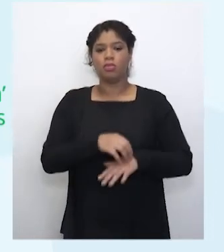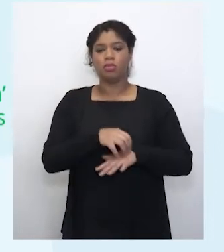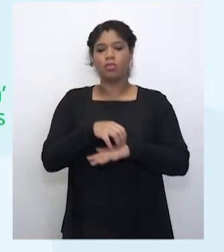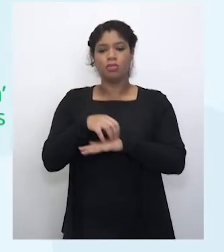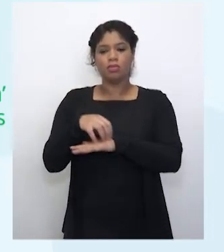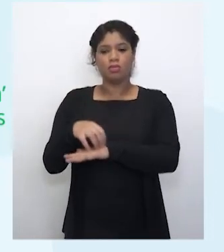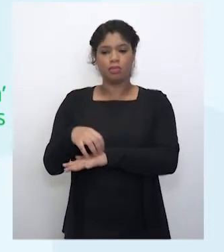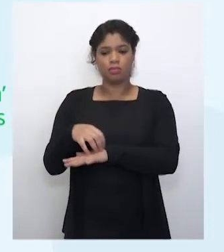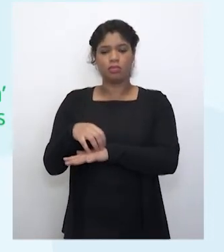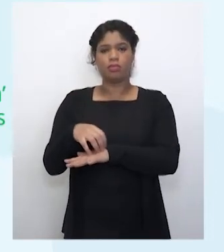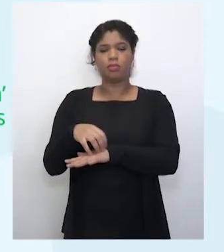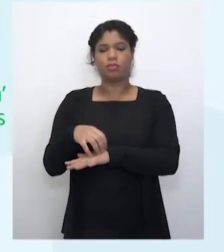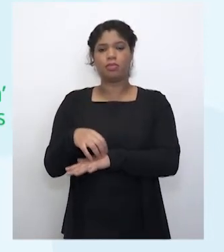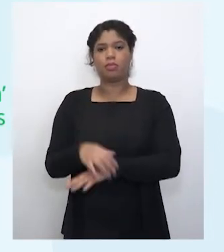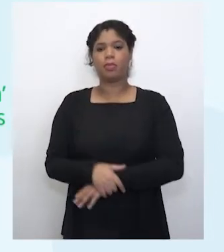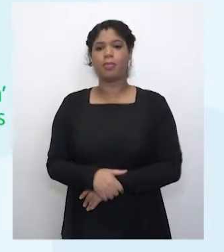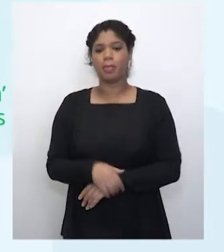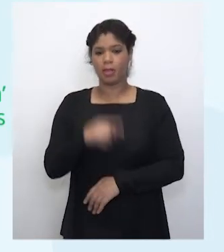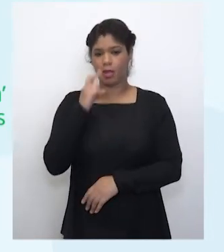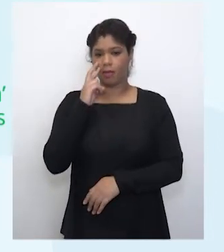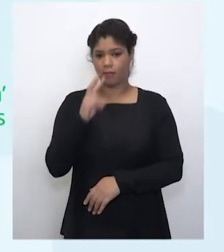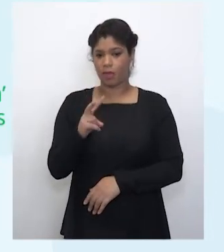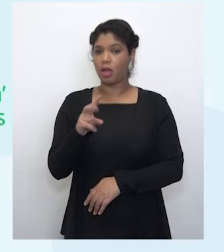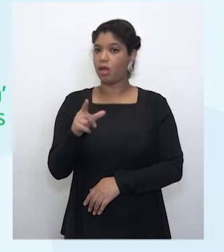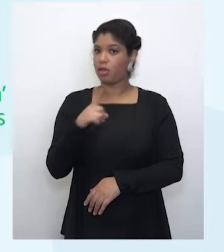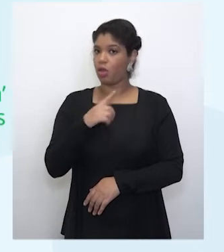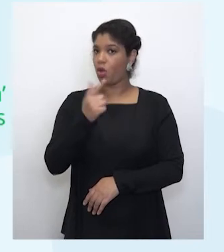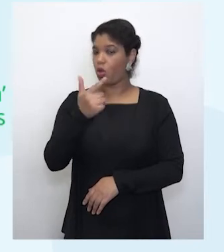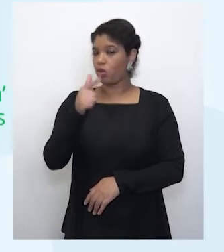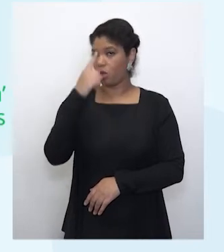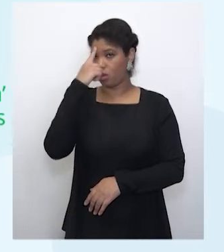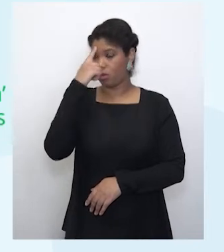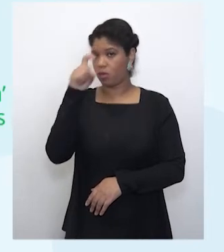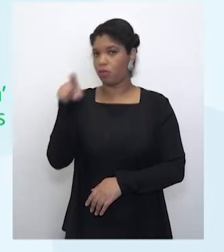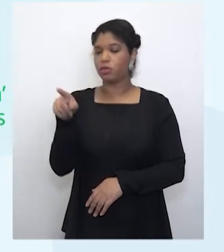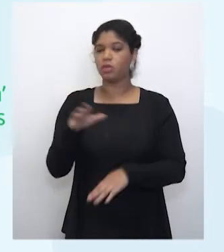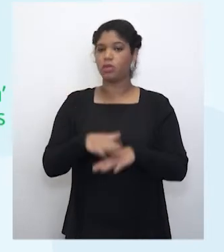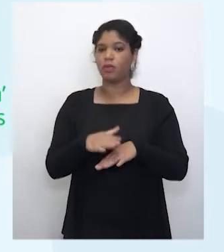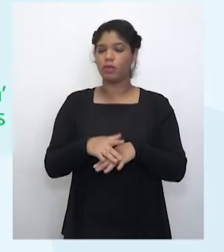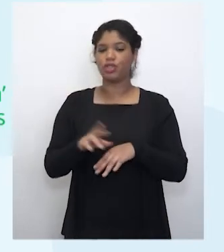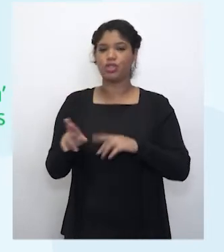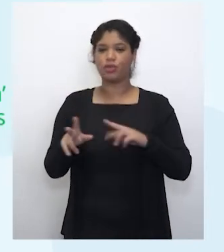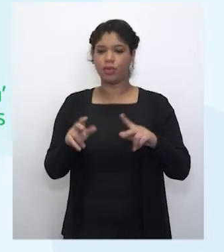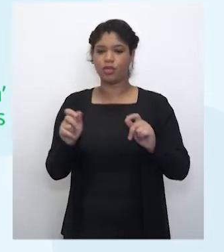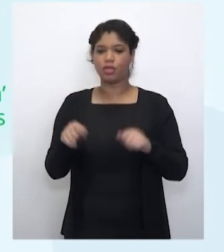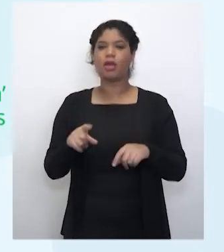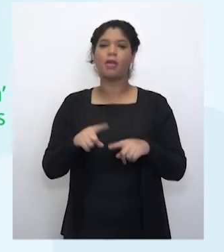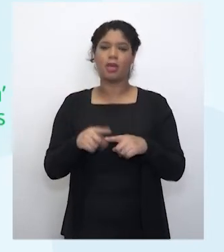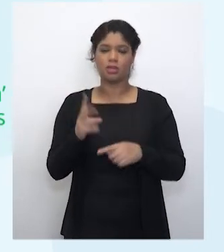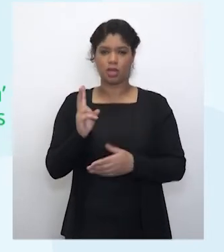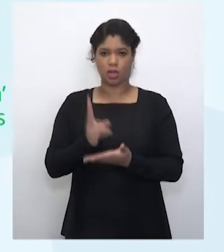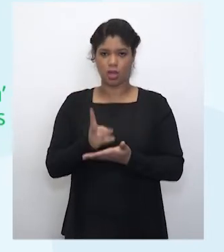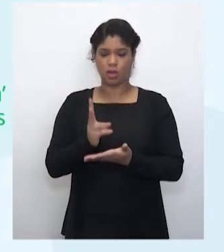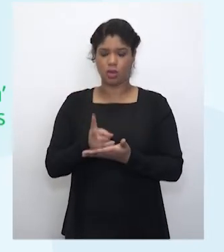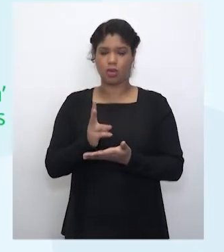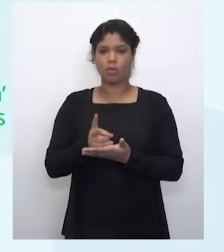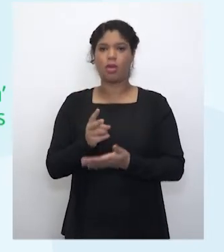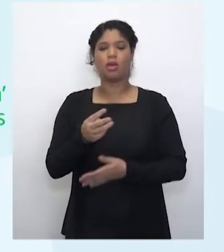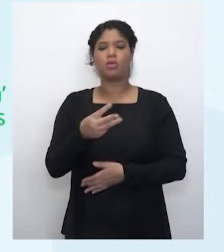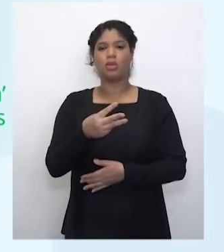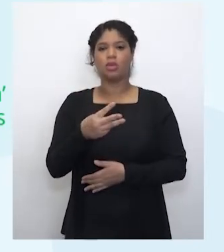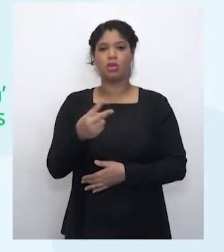Nessa resolução, eu não cortei os zerinhos, tá vendo? Mas não tem problema, você vai chegar no mesmo